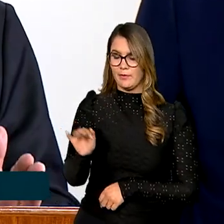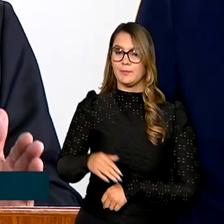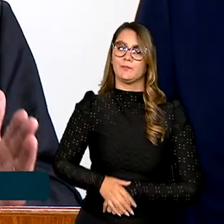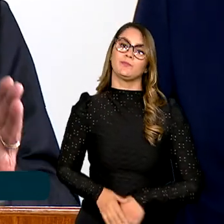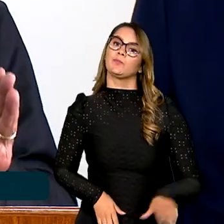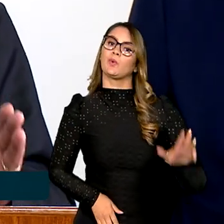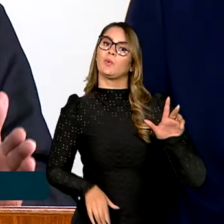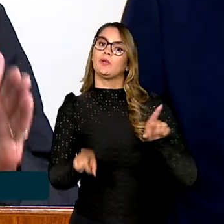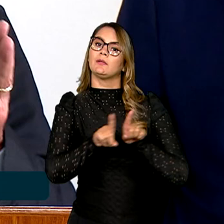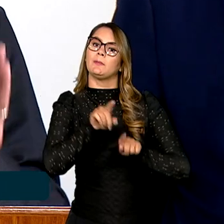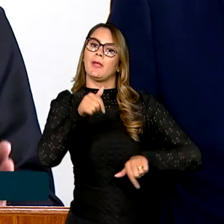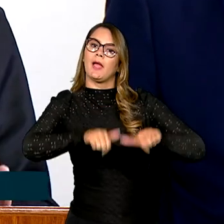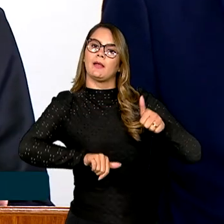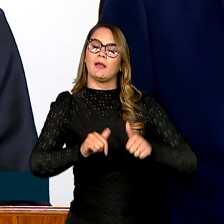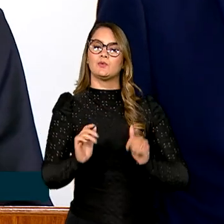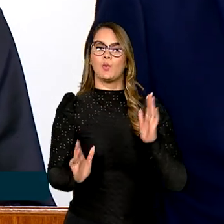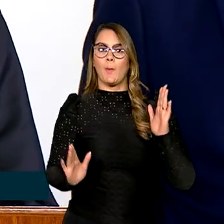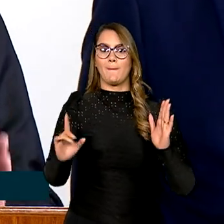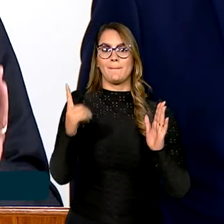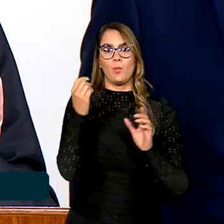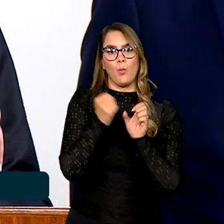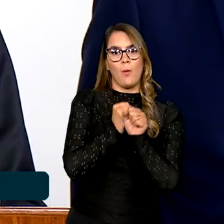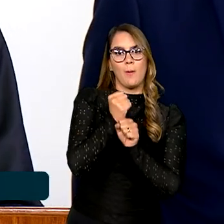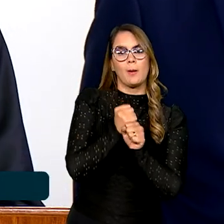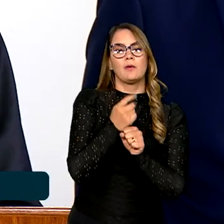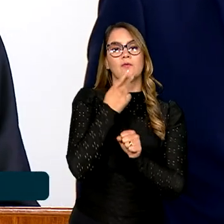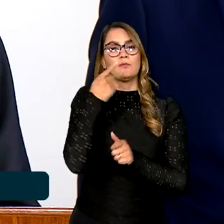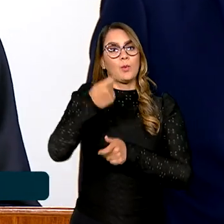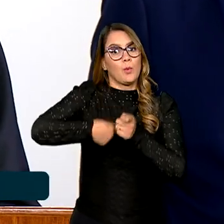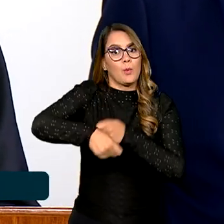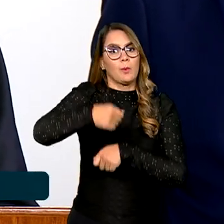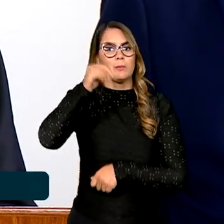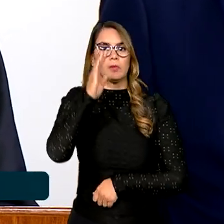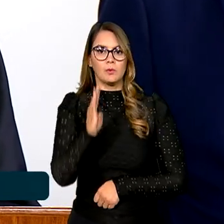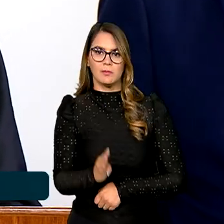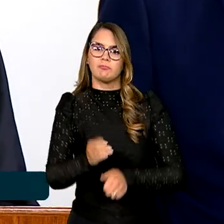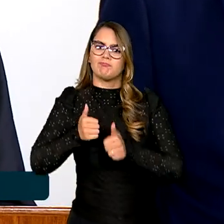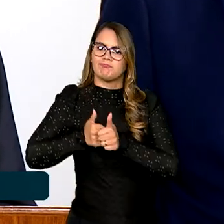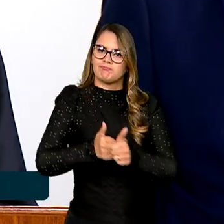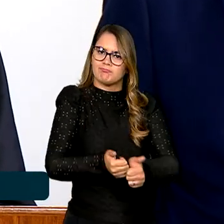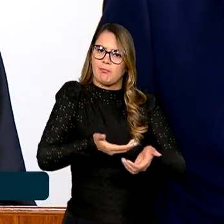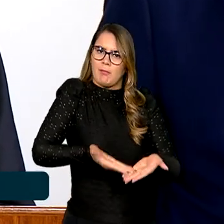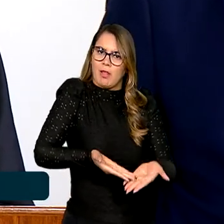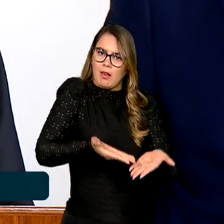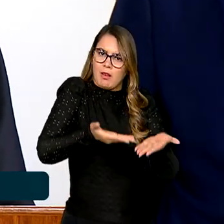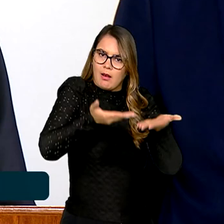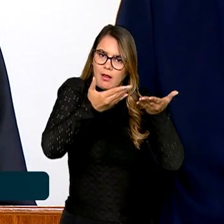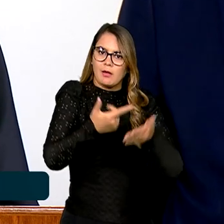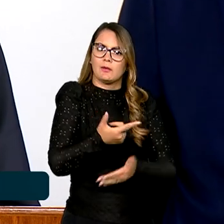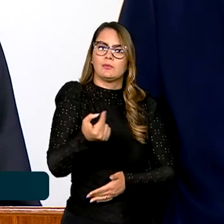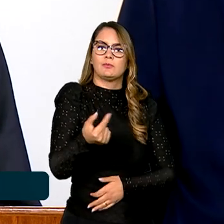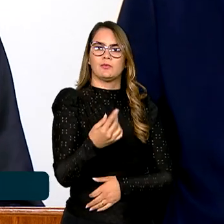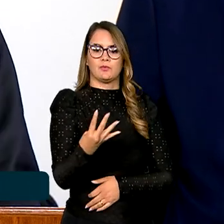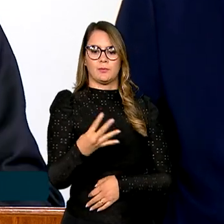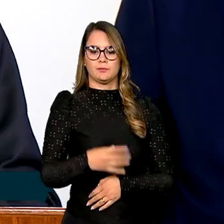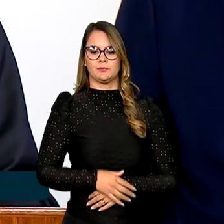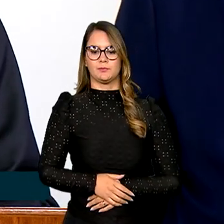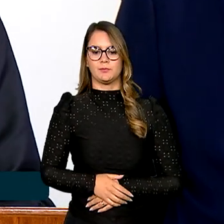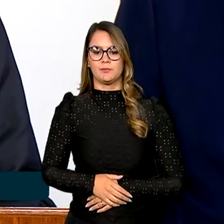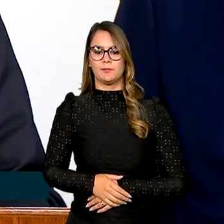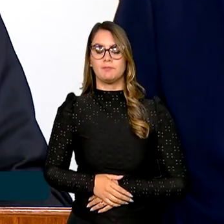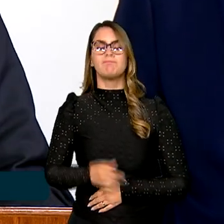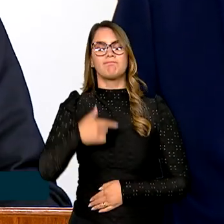balanço do primeiro ano de mandato e disse que a economia do país vai seguir crescendo em 2024. Eu